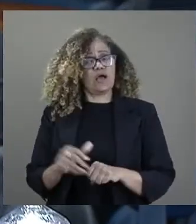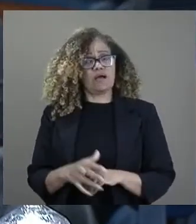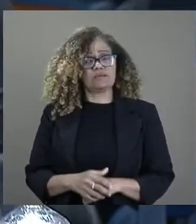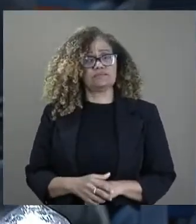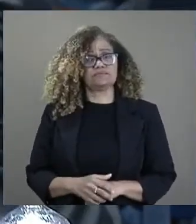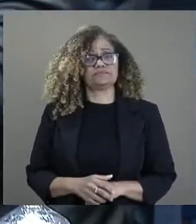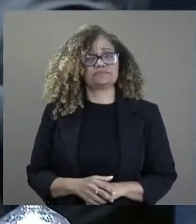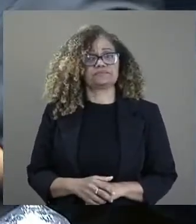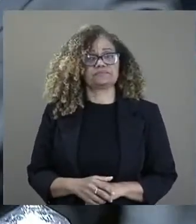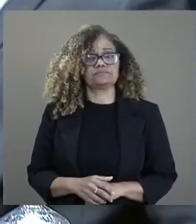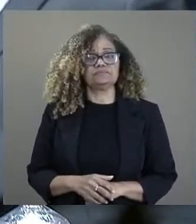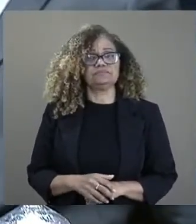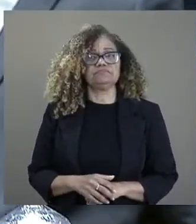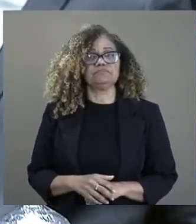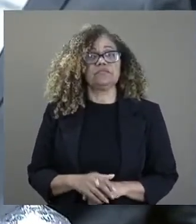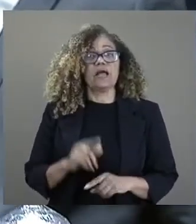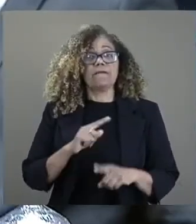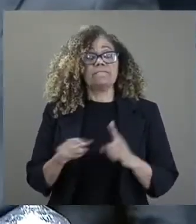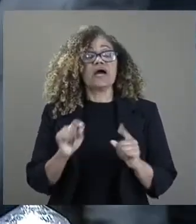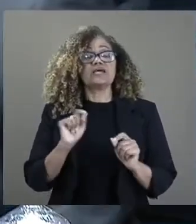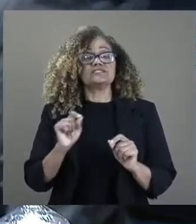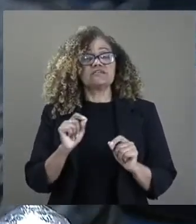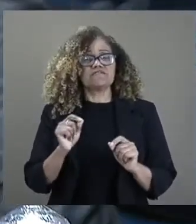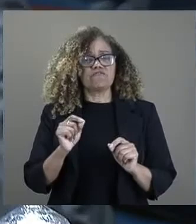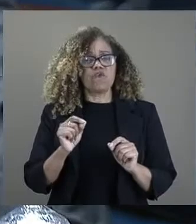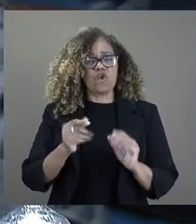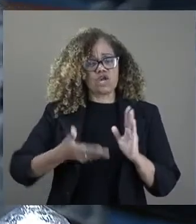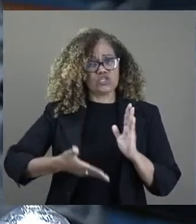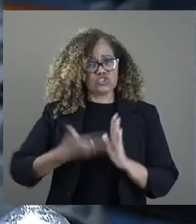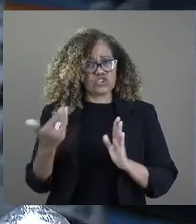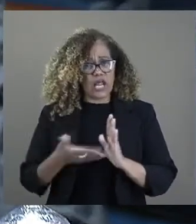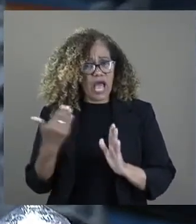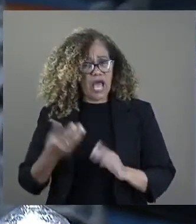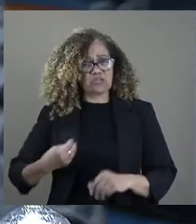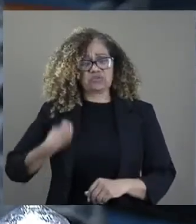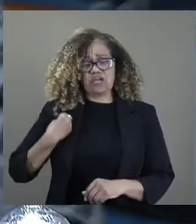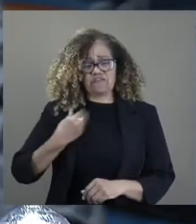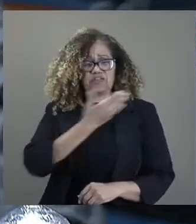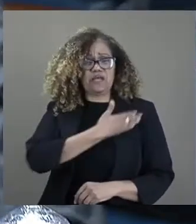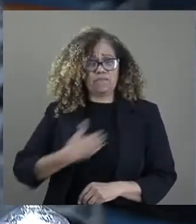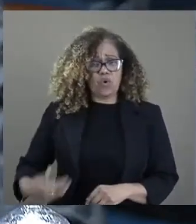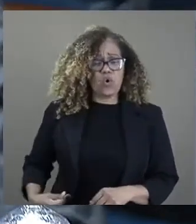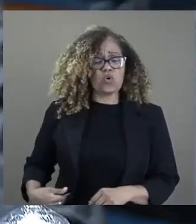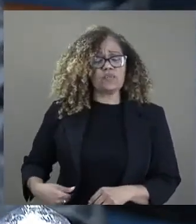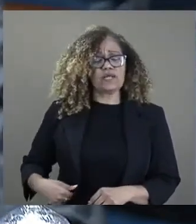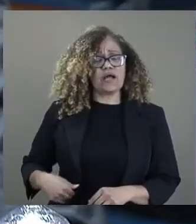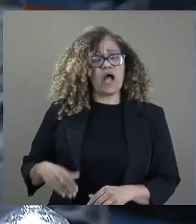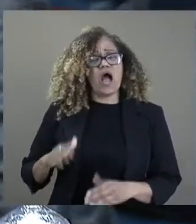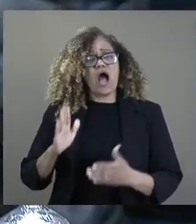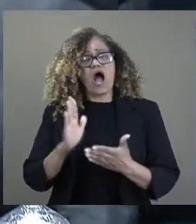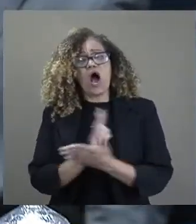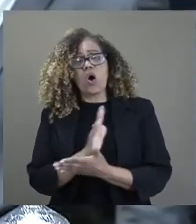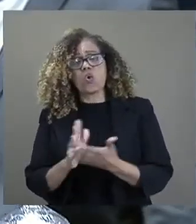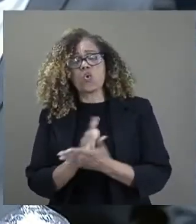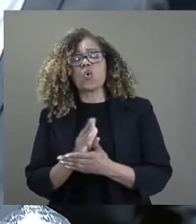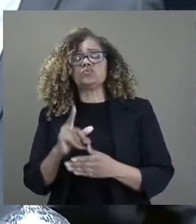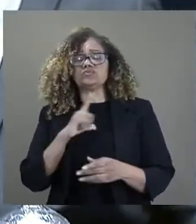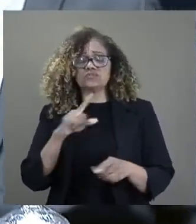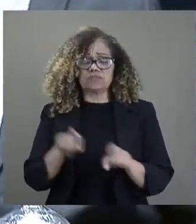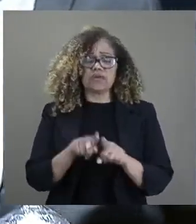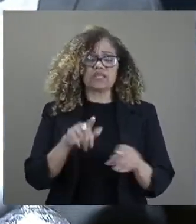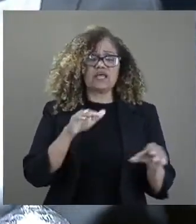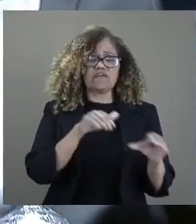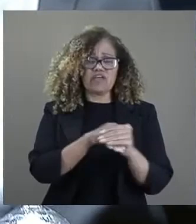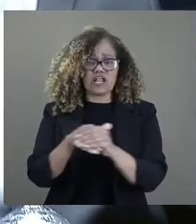foram retirados da vida pública voltaram a ela e muitos deles se elegeram em cargos públicos relevantes,